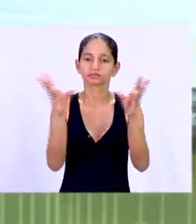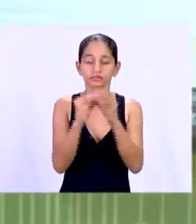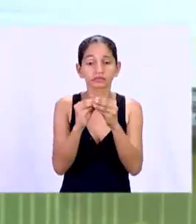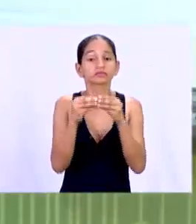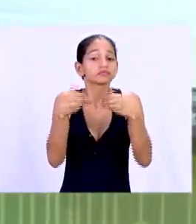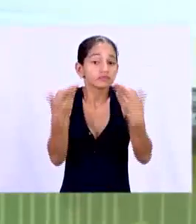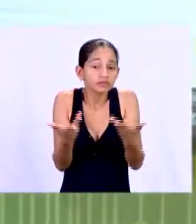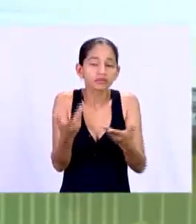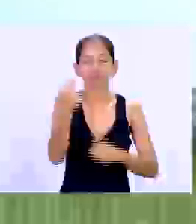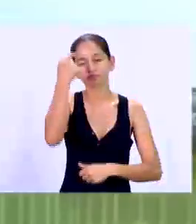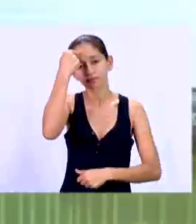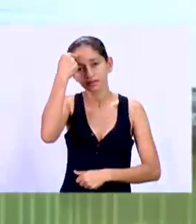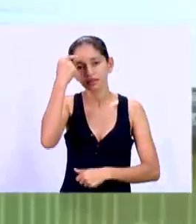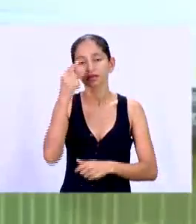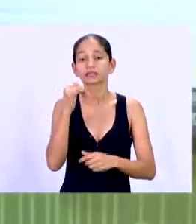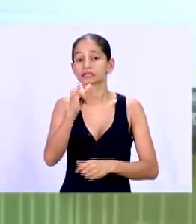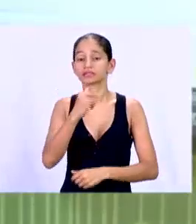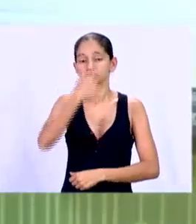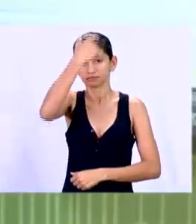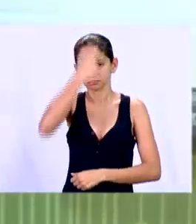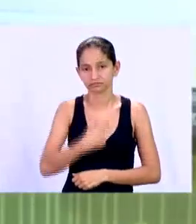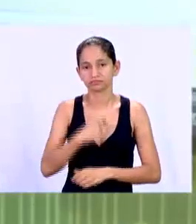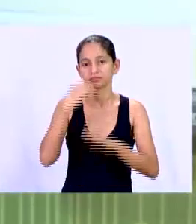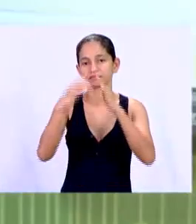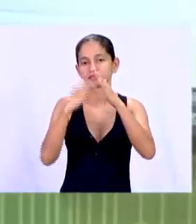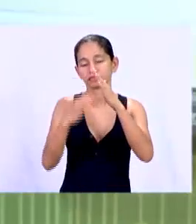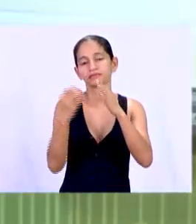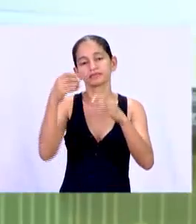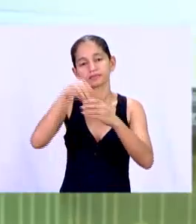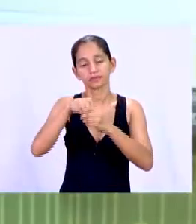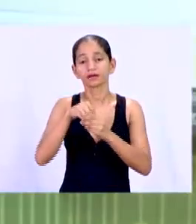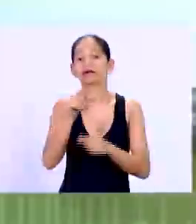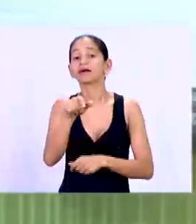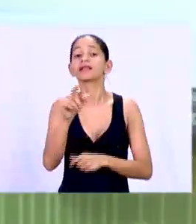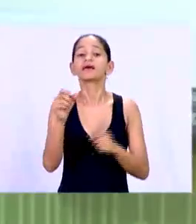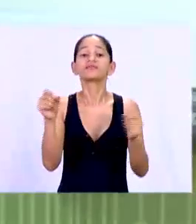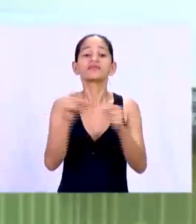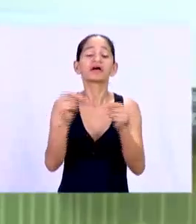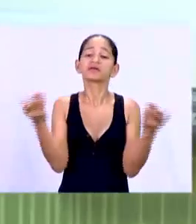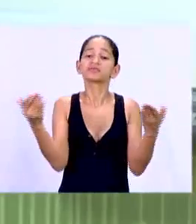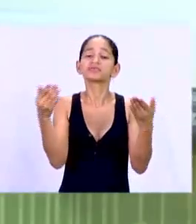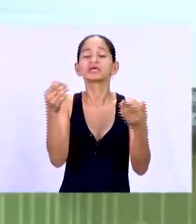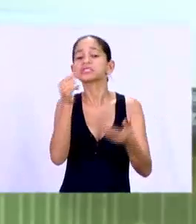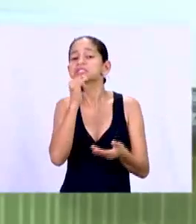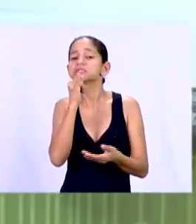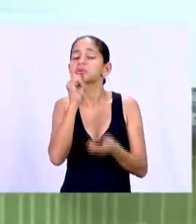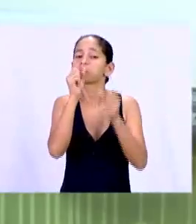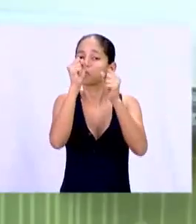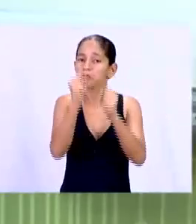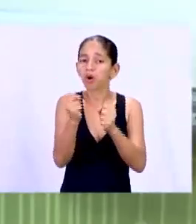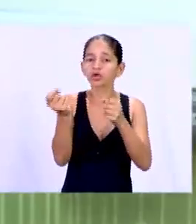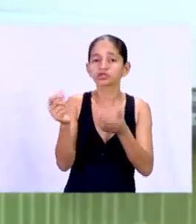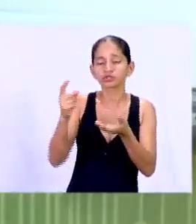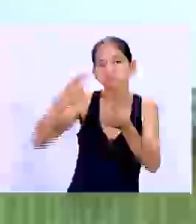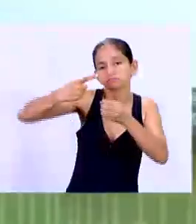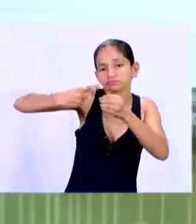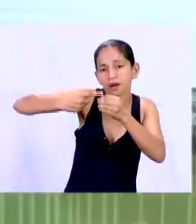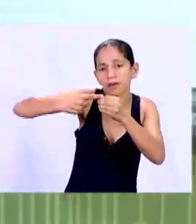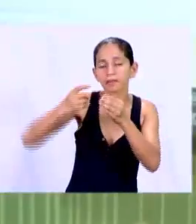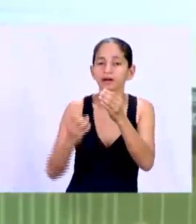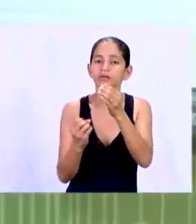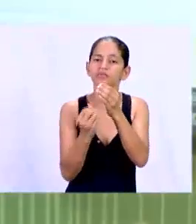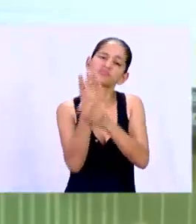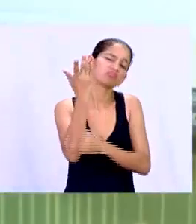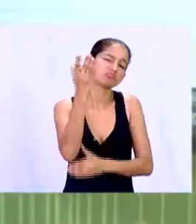E vamos imaginar que na sua empresa ela resolve que ela vai fechar uma determinada filial daqui 6 meses.